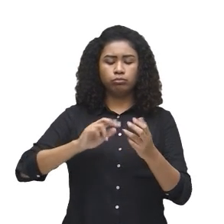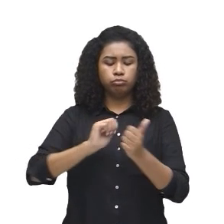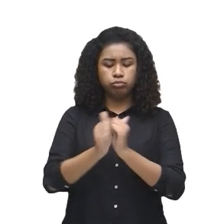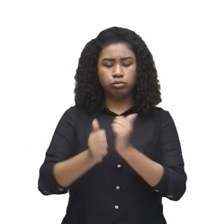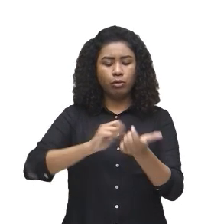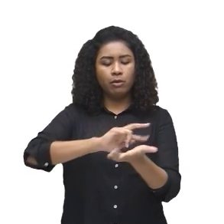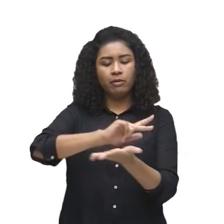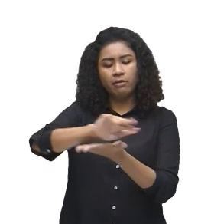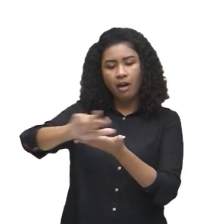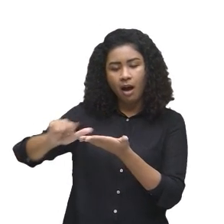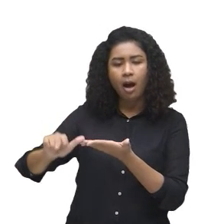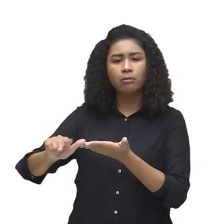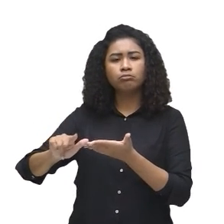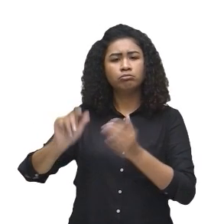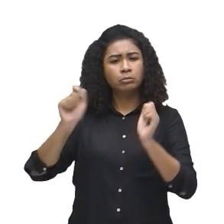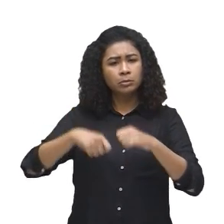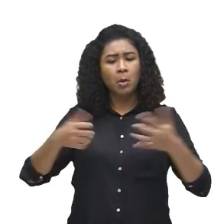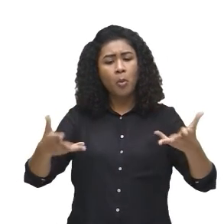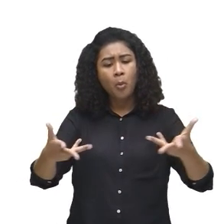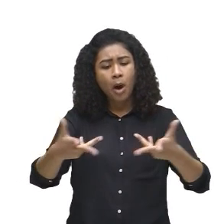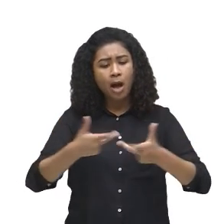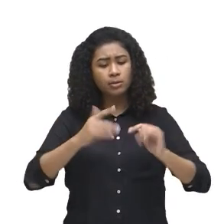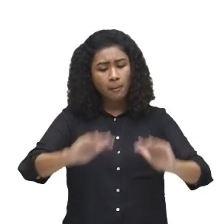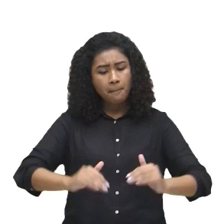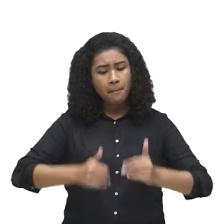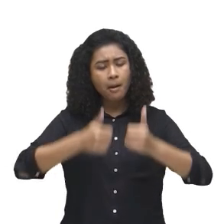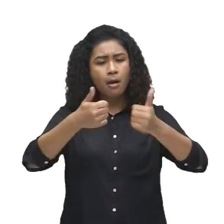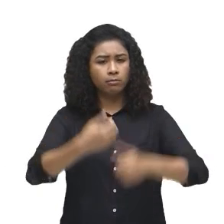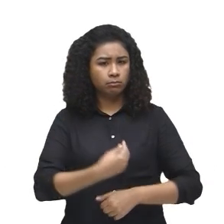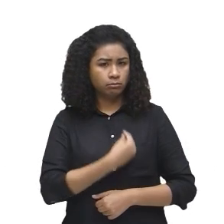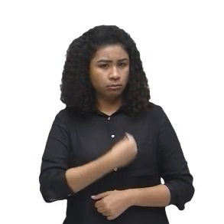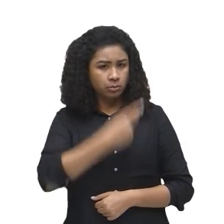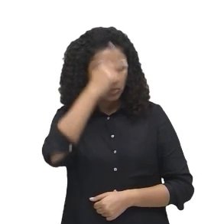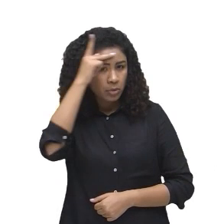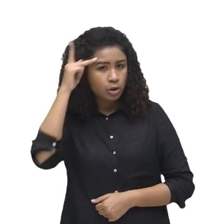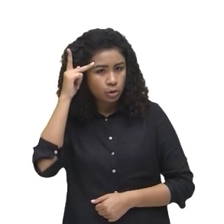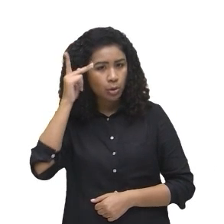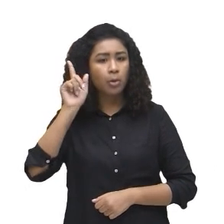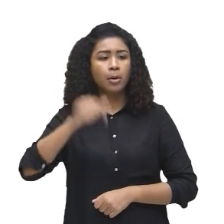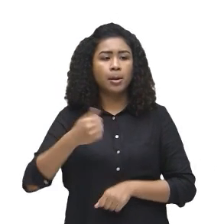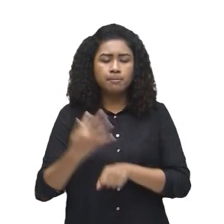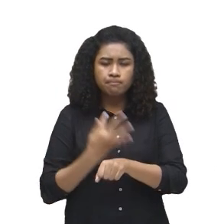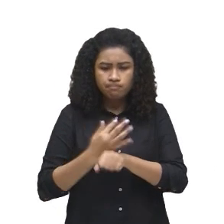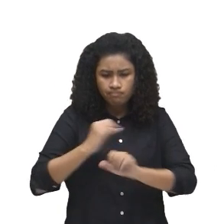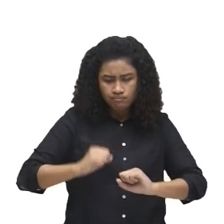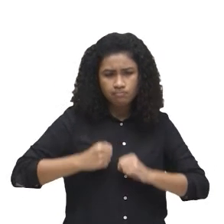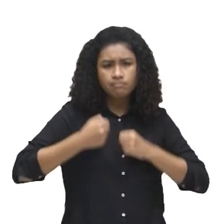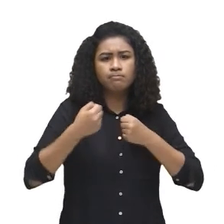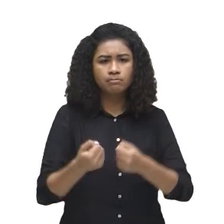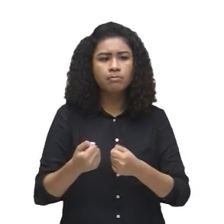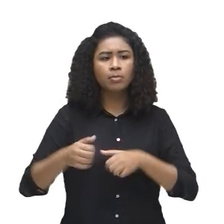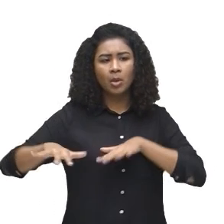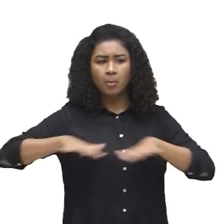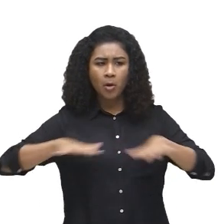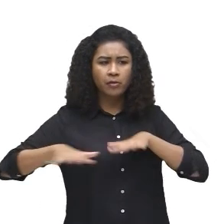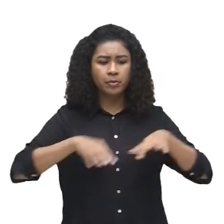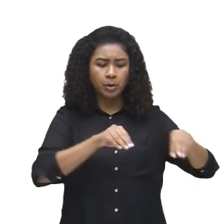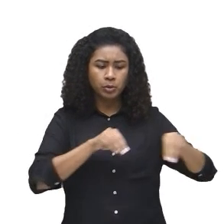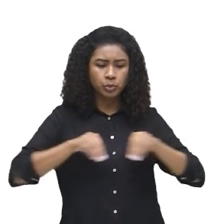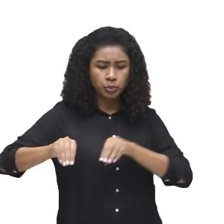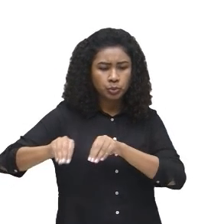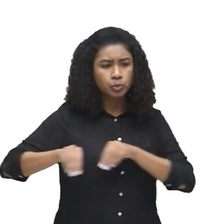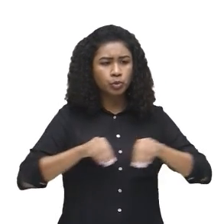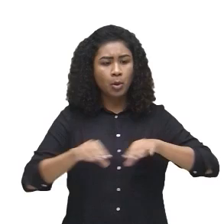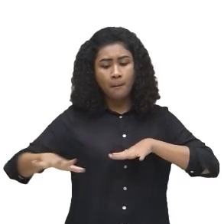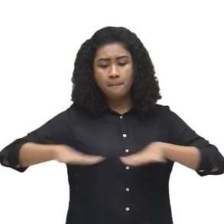com todas as valências físicas, como resistência, velocidade de reação, deslocamento e de